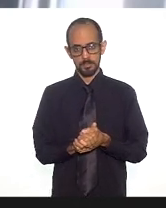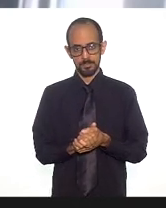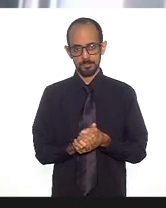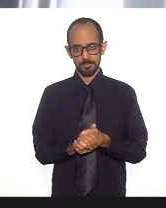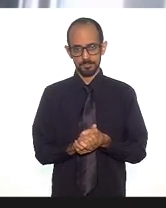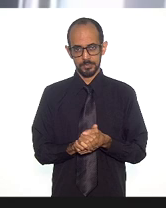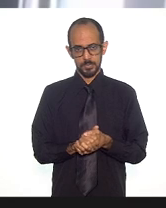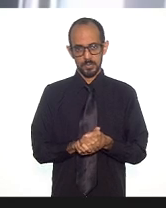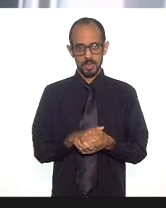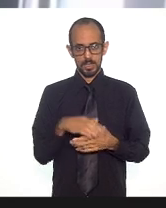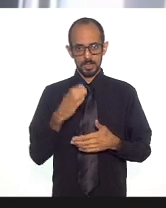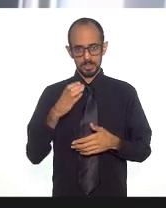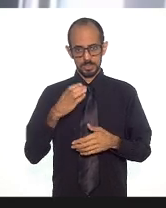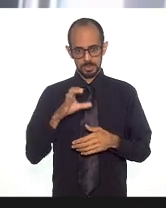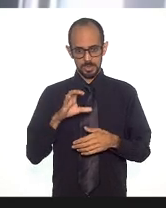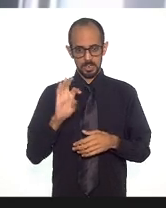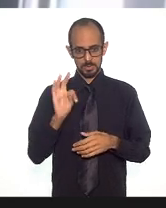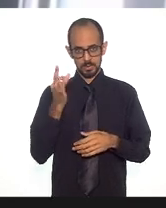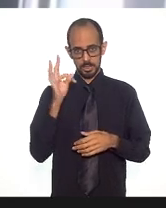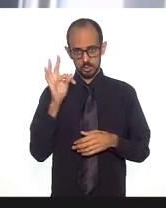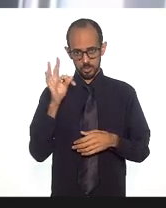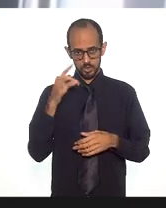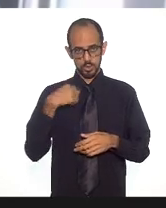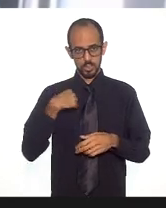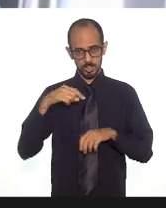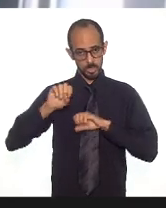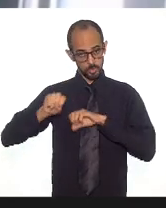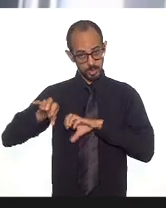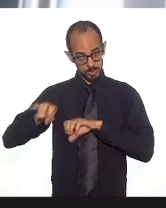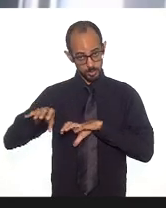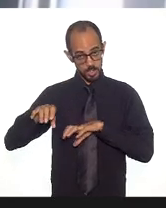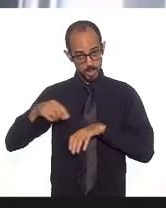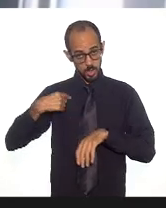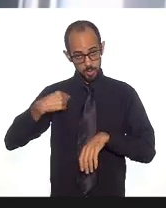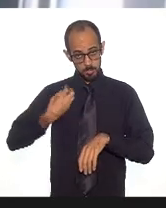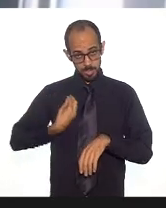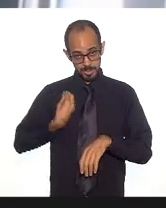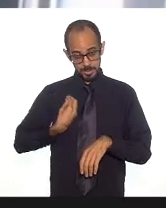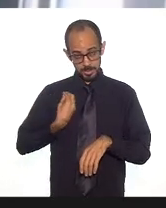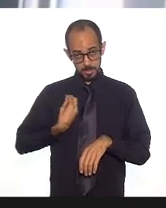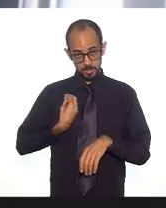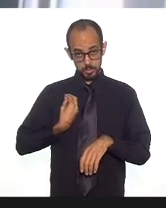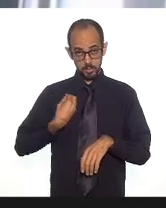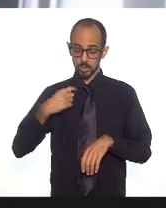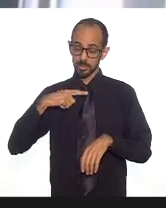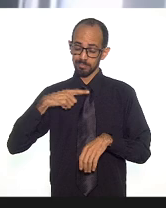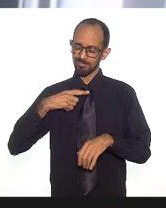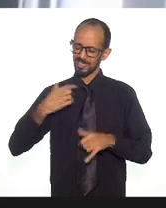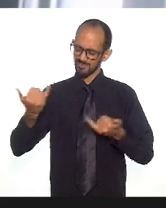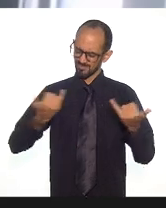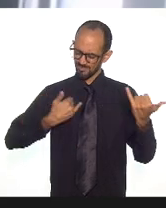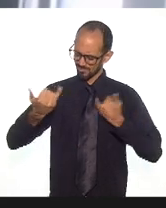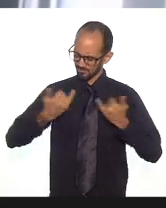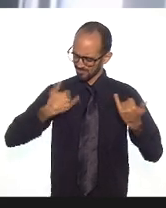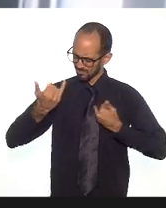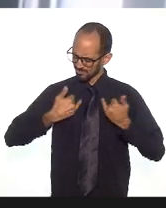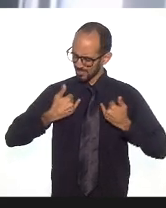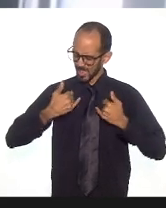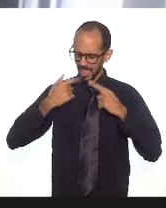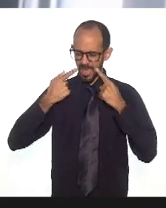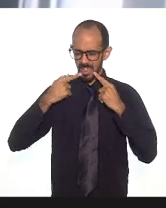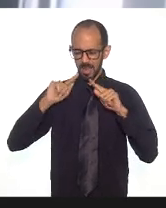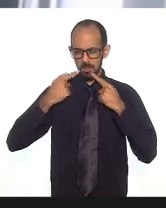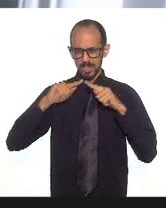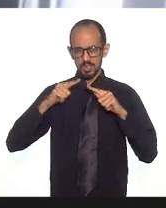da Comissão de Ciência e Tecnologia, da qual o Flávio também faz parte, o recebimento de várias denúncias e várias